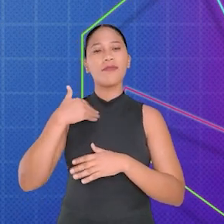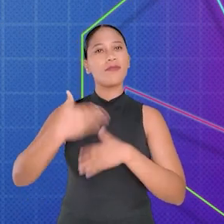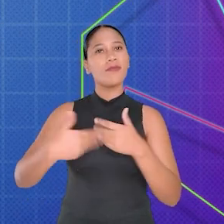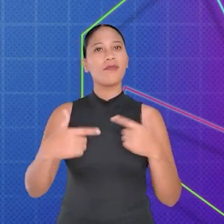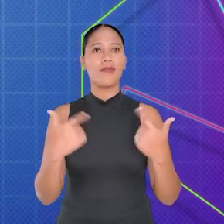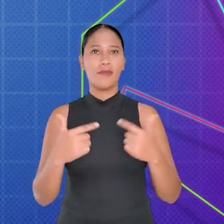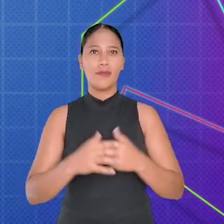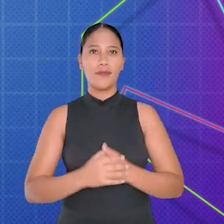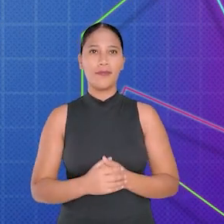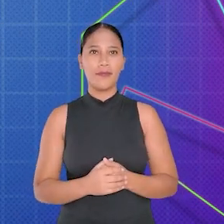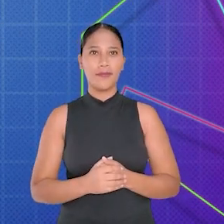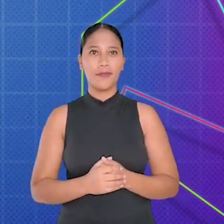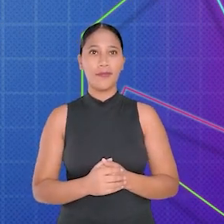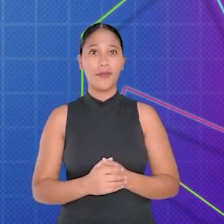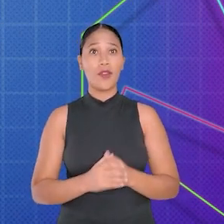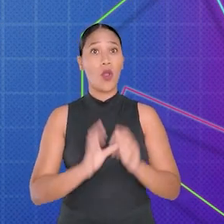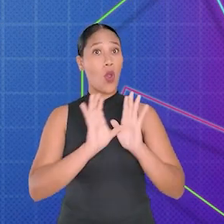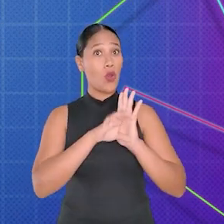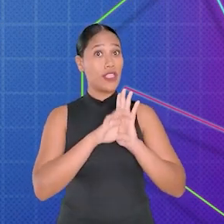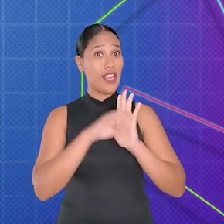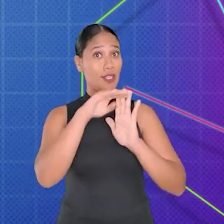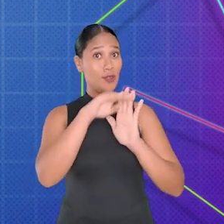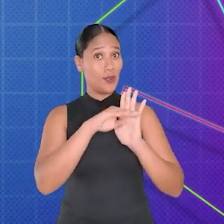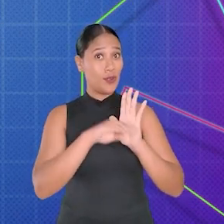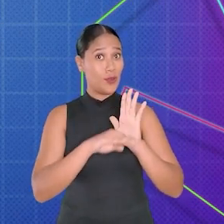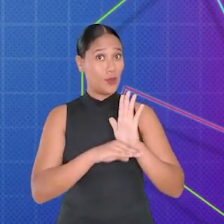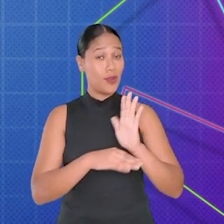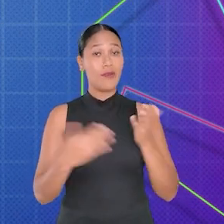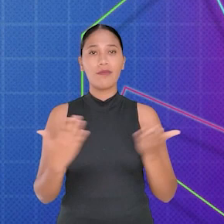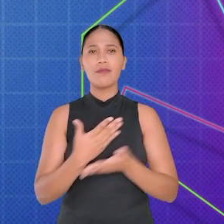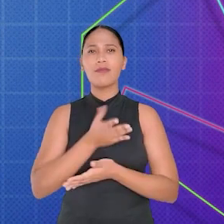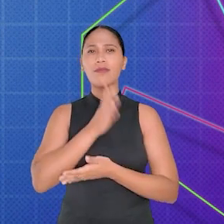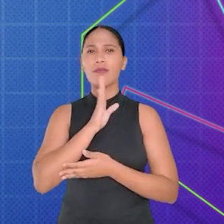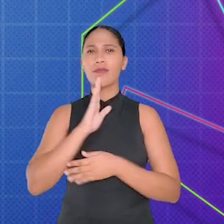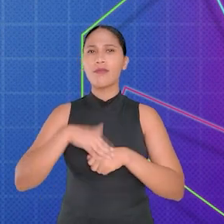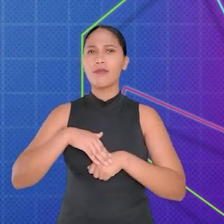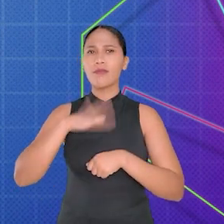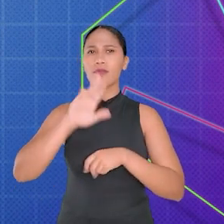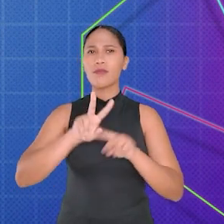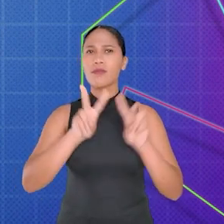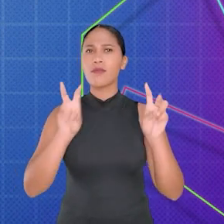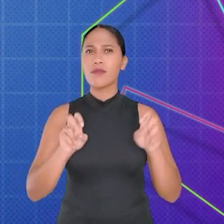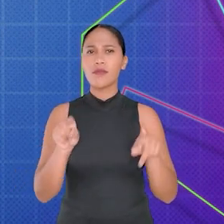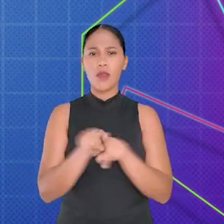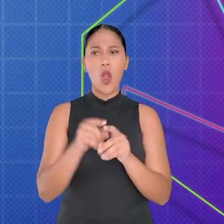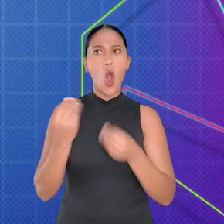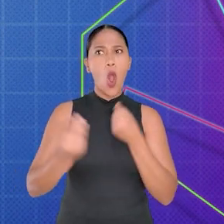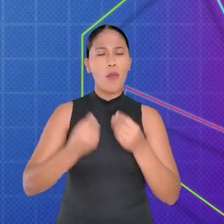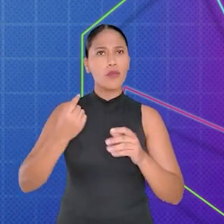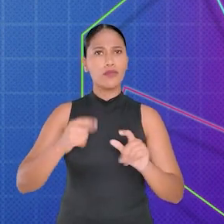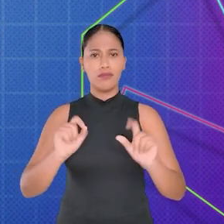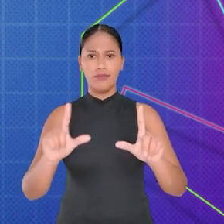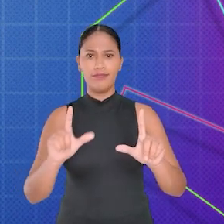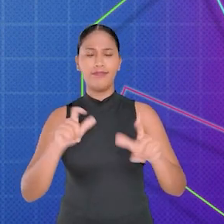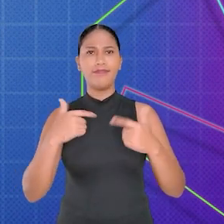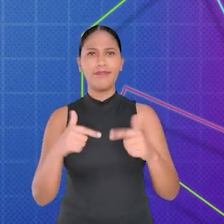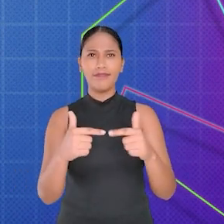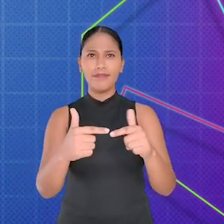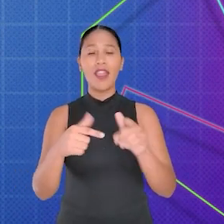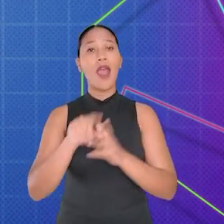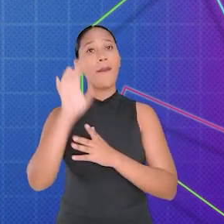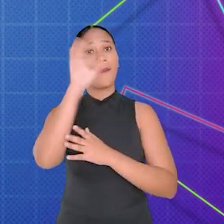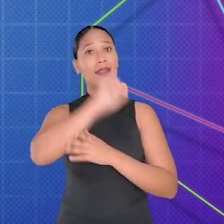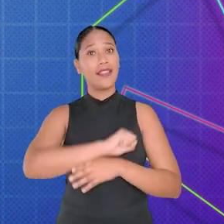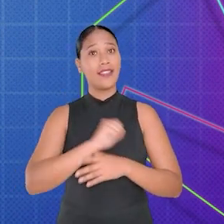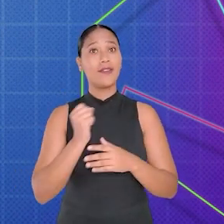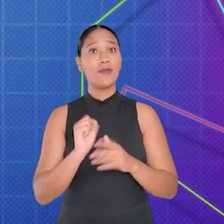os conceitos que englobam a modelagem a partir das primitivas. As primitivas são objetos 3D básicos usados como blocos de construção